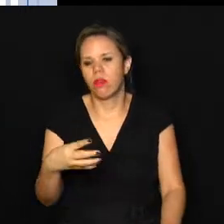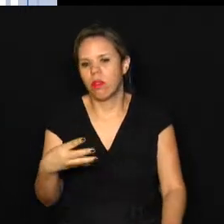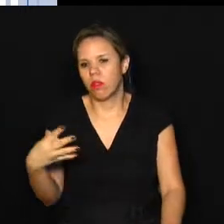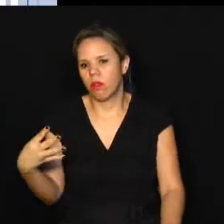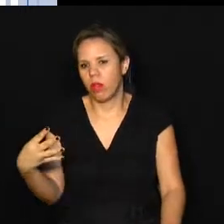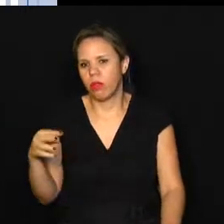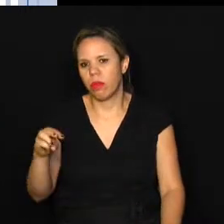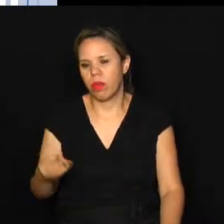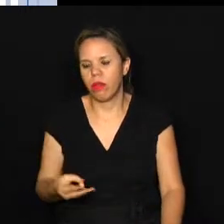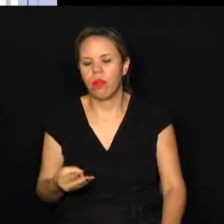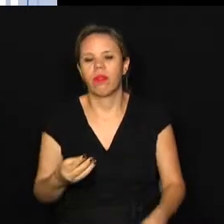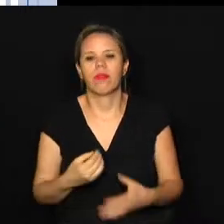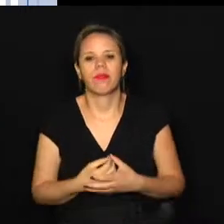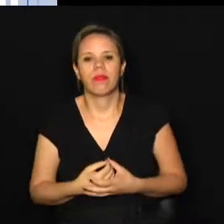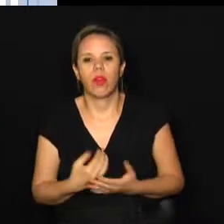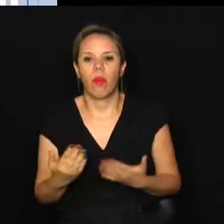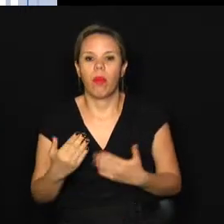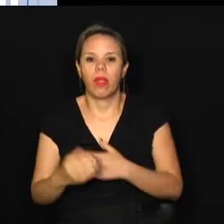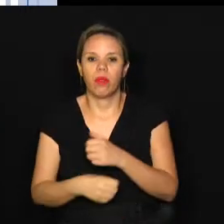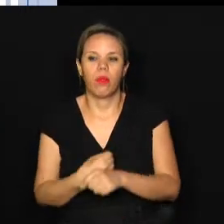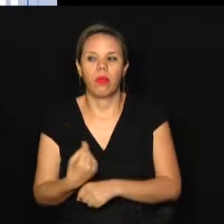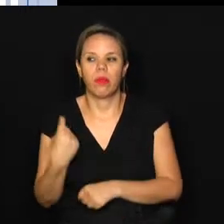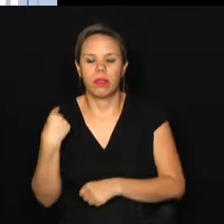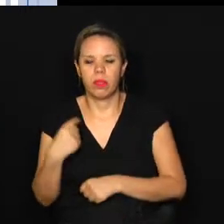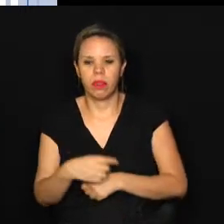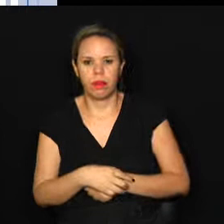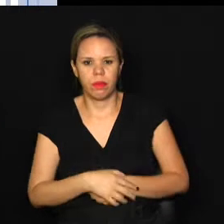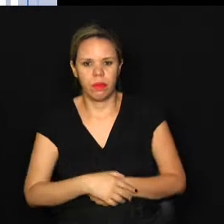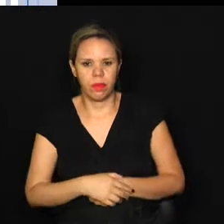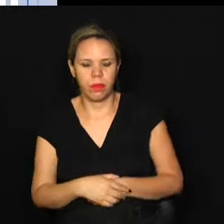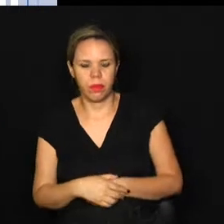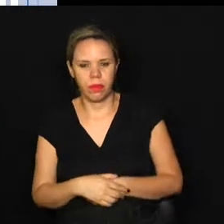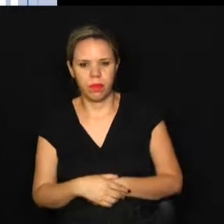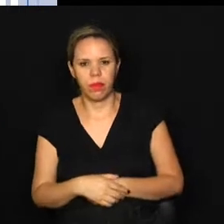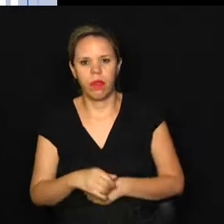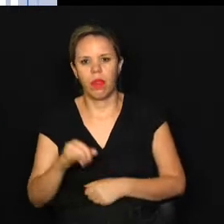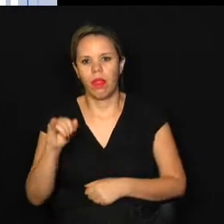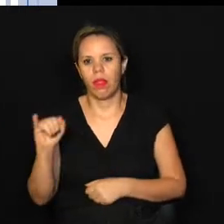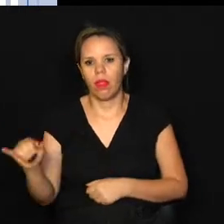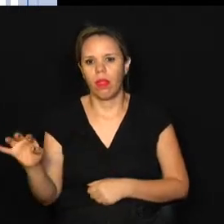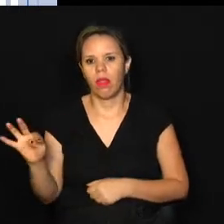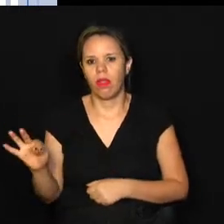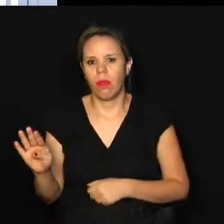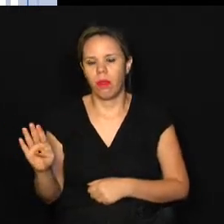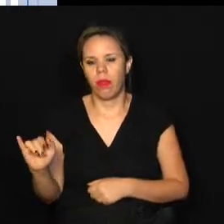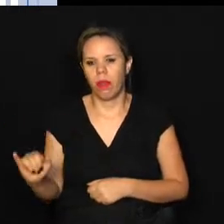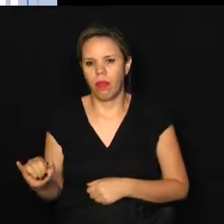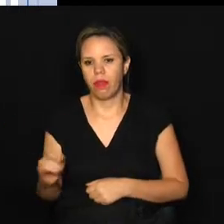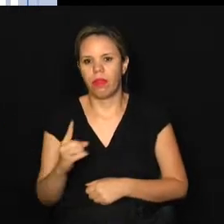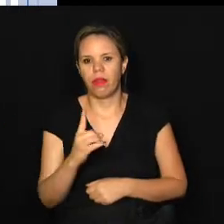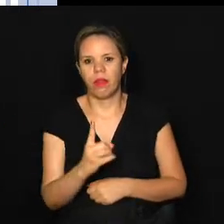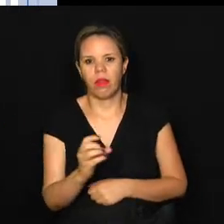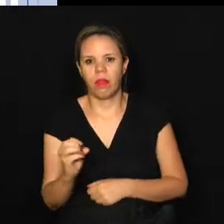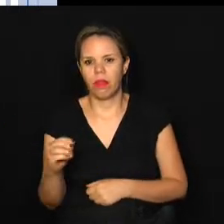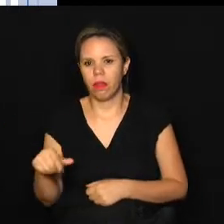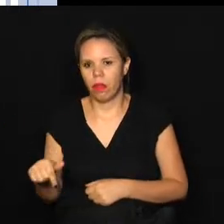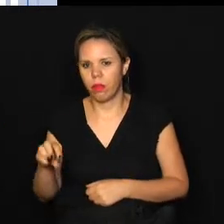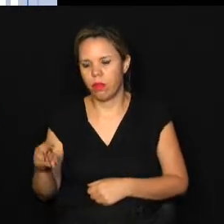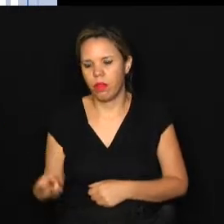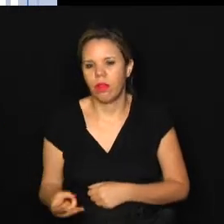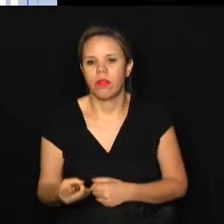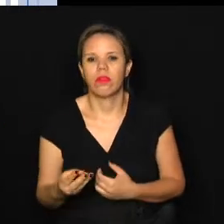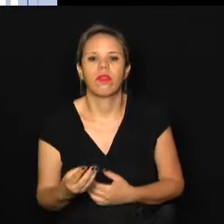contra 732 milhões e 600 em 2019. O ITBI teve uma arrecadação de 107 milhões e 500 mil, uma variação